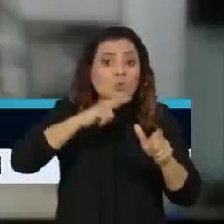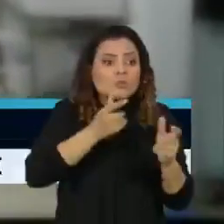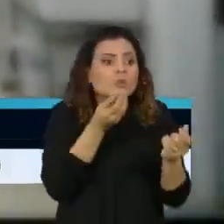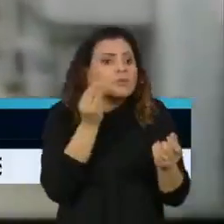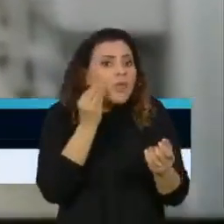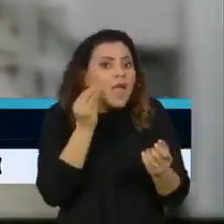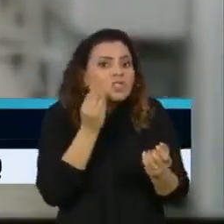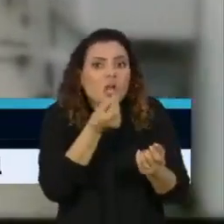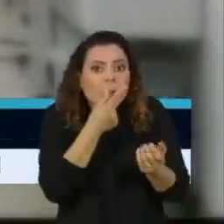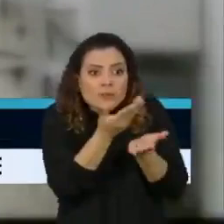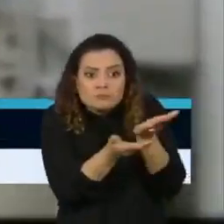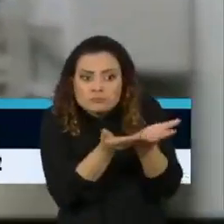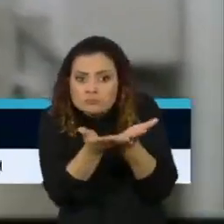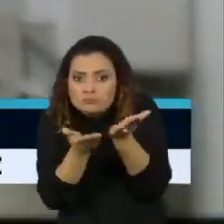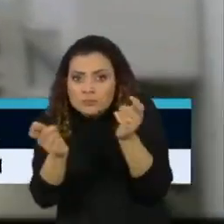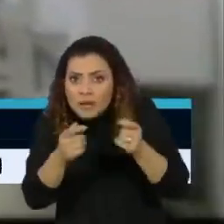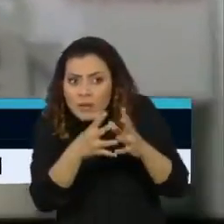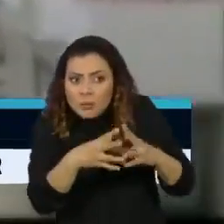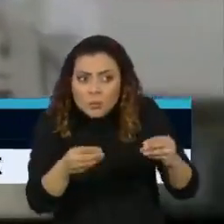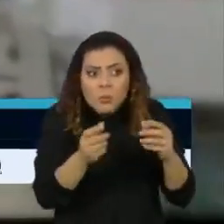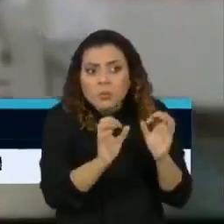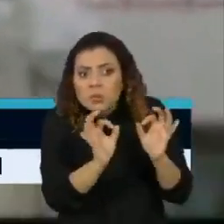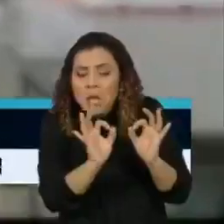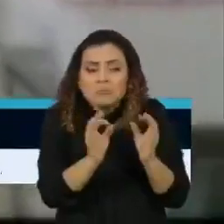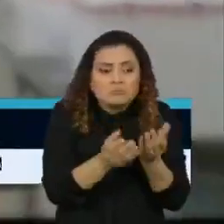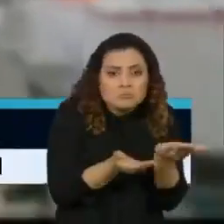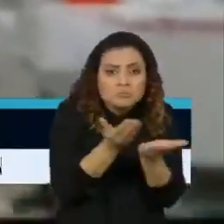para receber o tratamento e muitas vezes sem o uso do poço